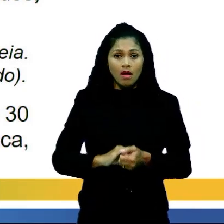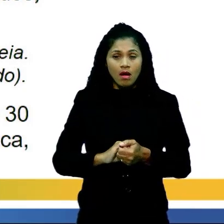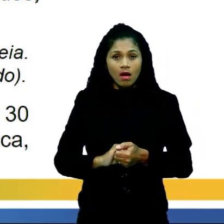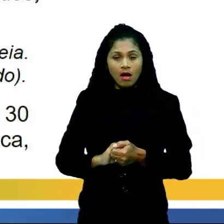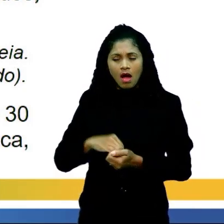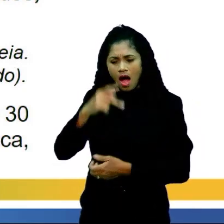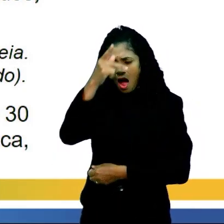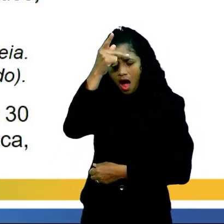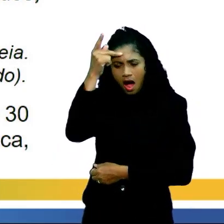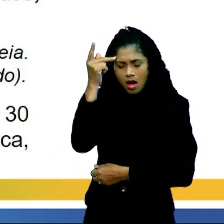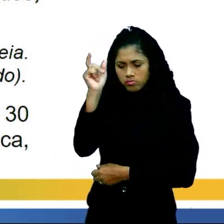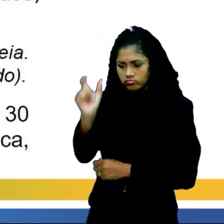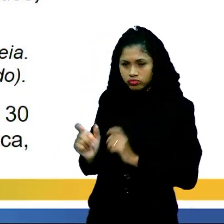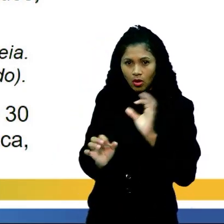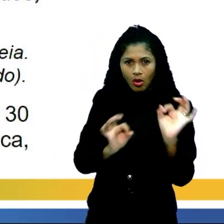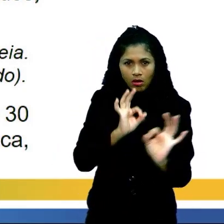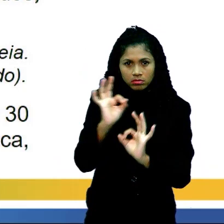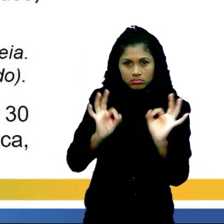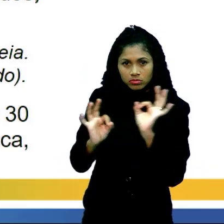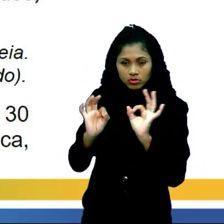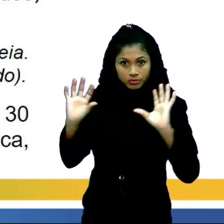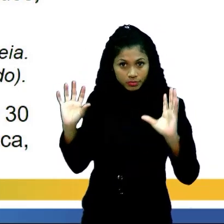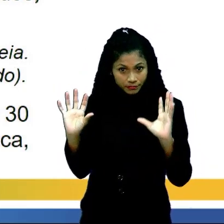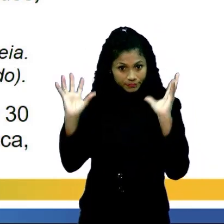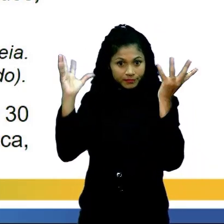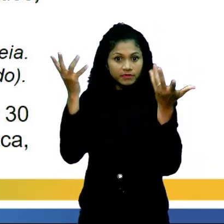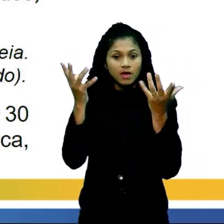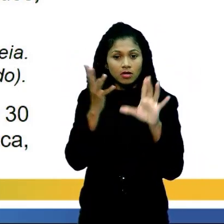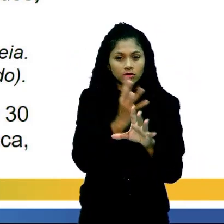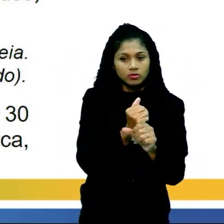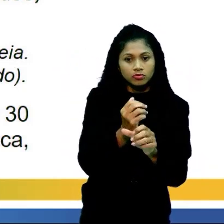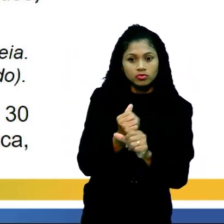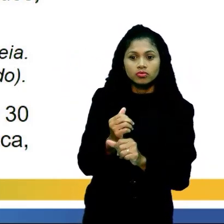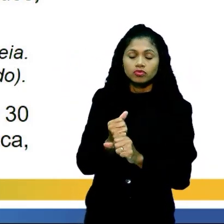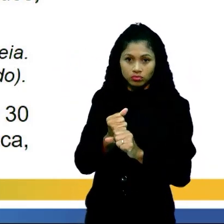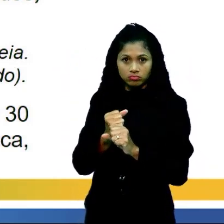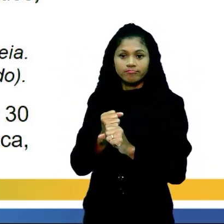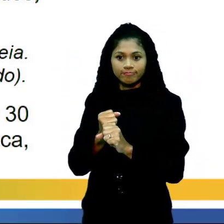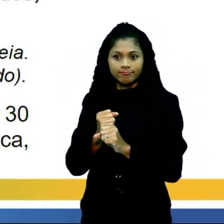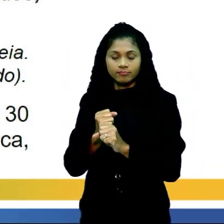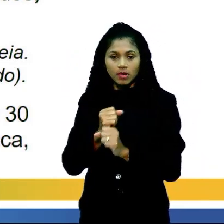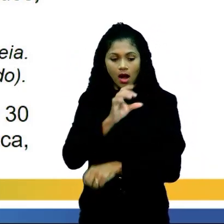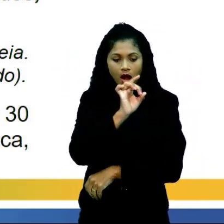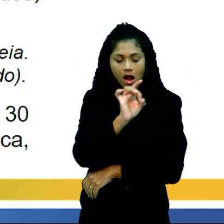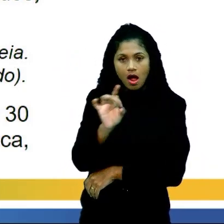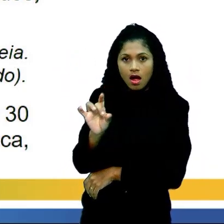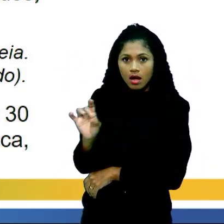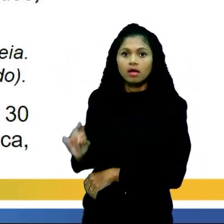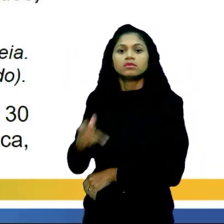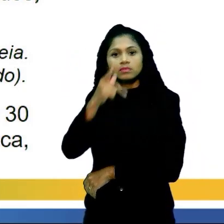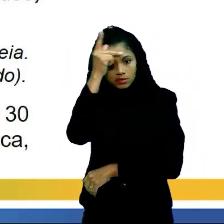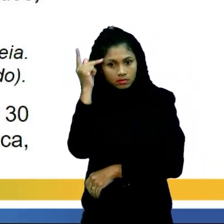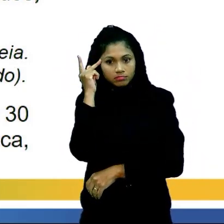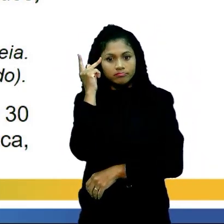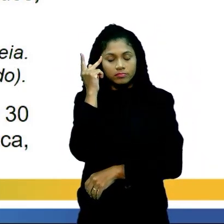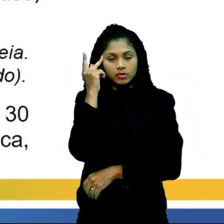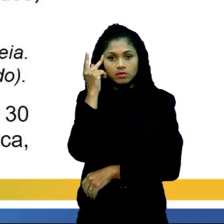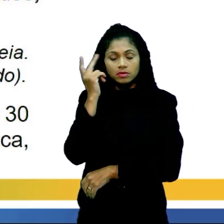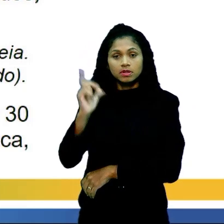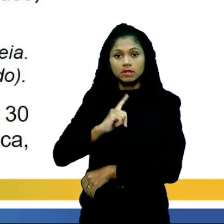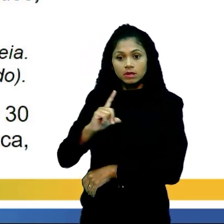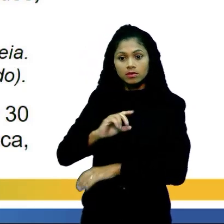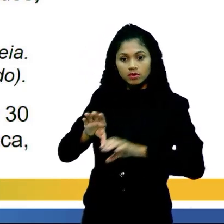do gosto de cada um. Olha aí, pessoal, nessa parte de baixo aí é a fonte de onde foi tirado, tá,